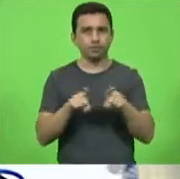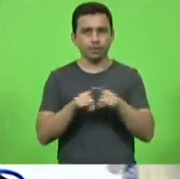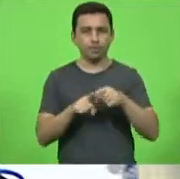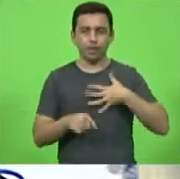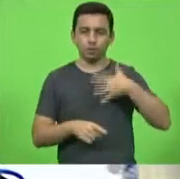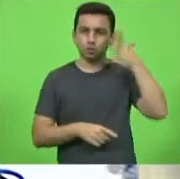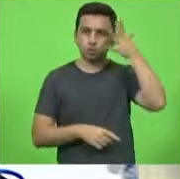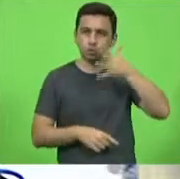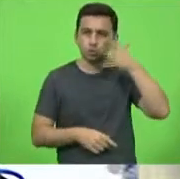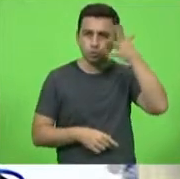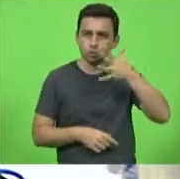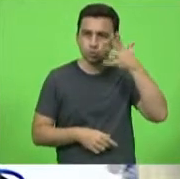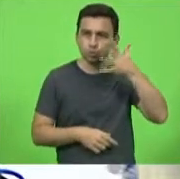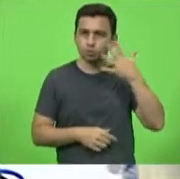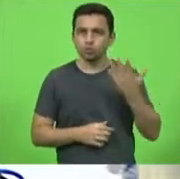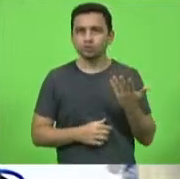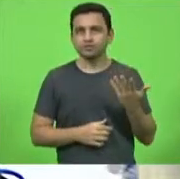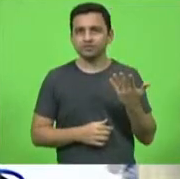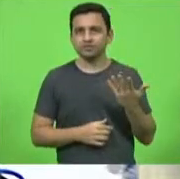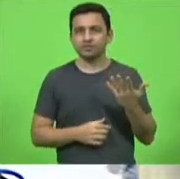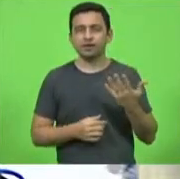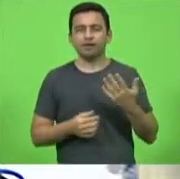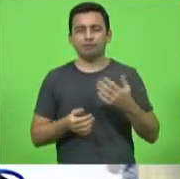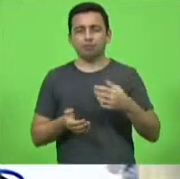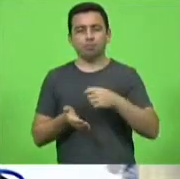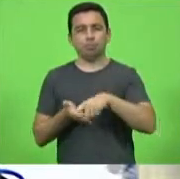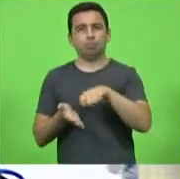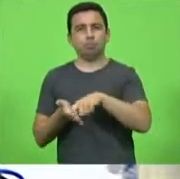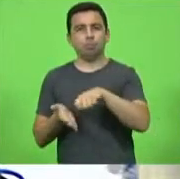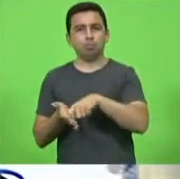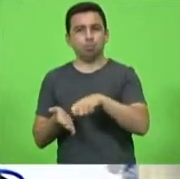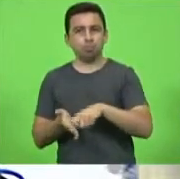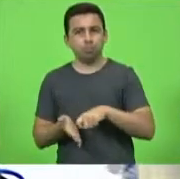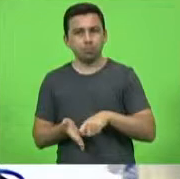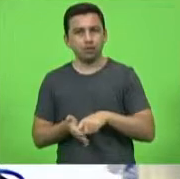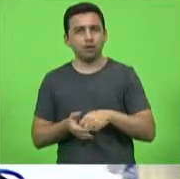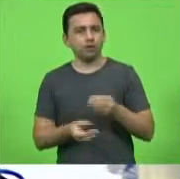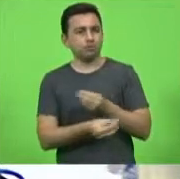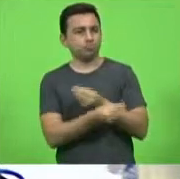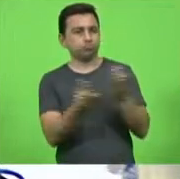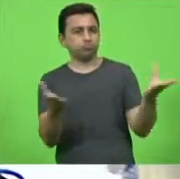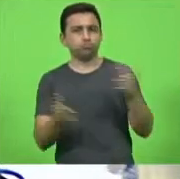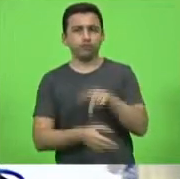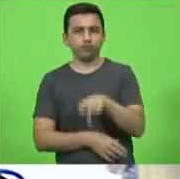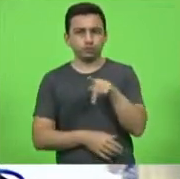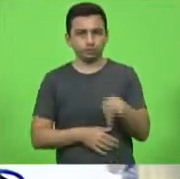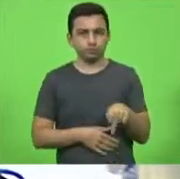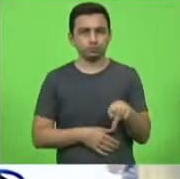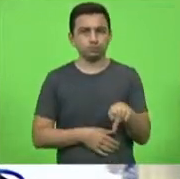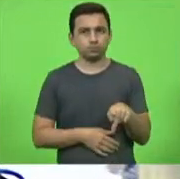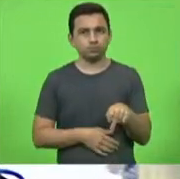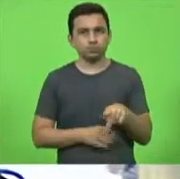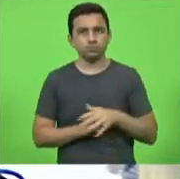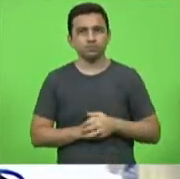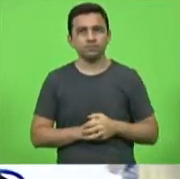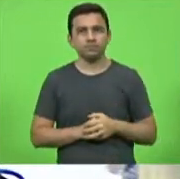minhas ideias, nas suas cartilhas que eles distribuem para os professores. Mas